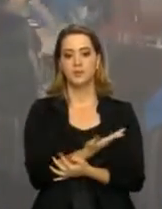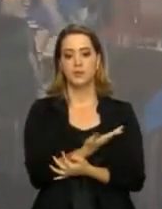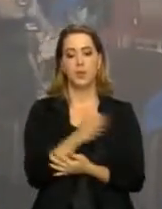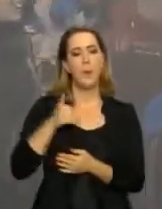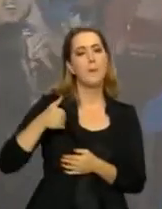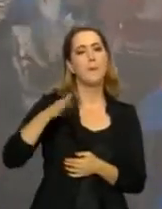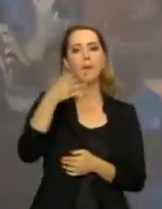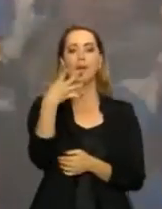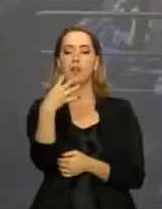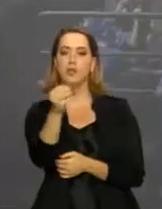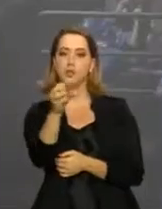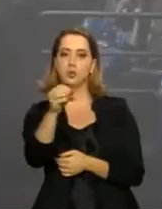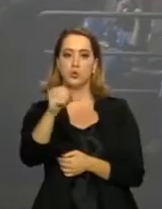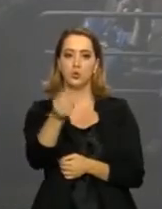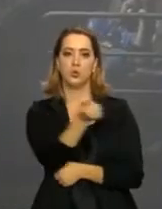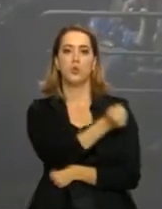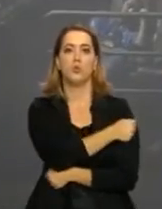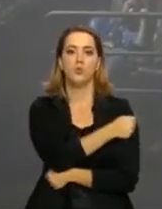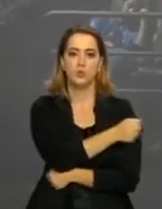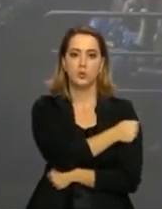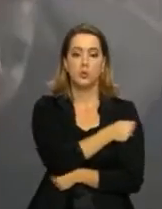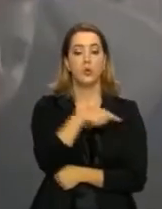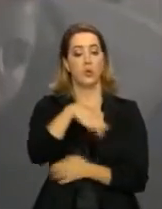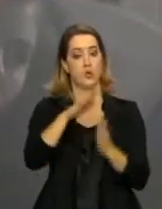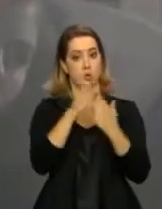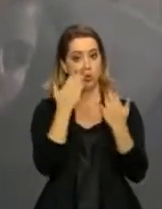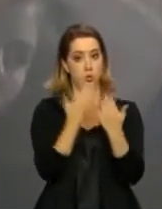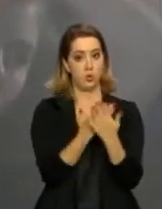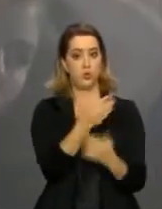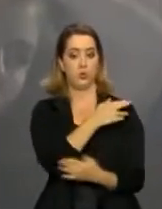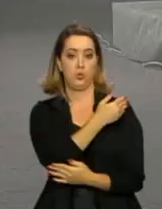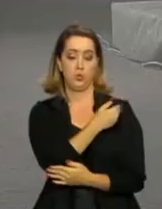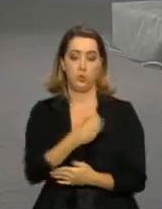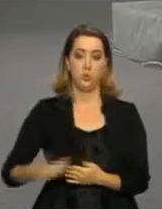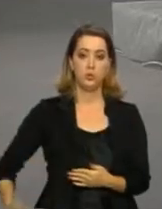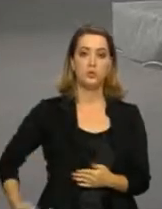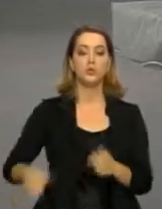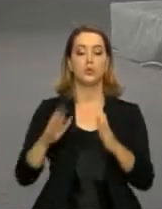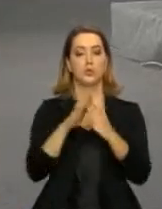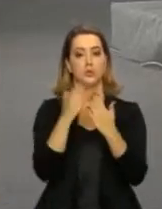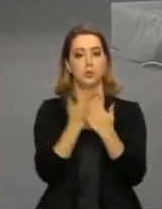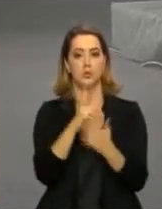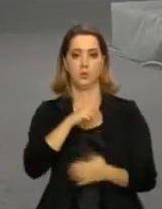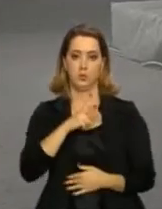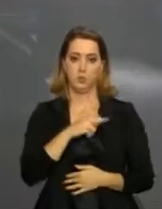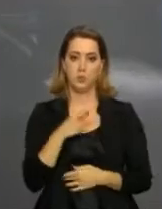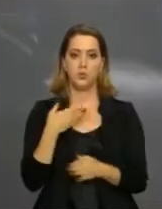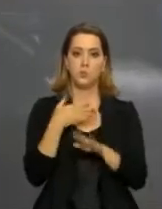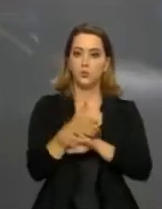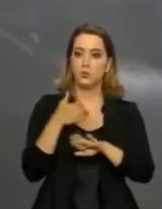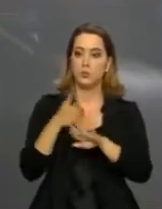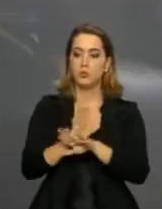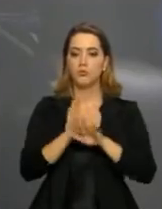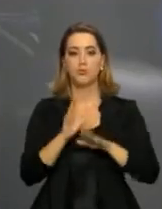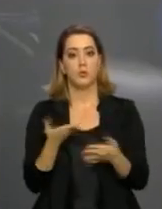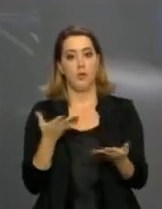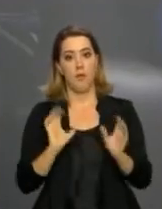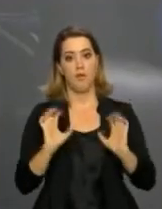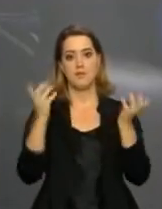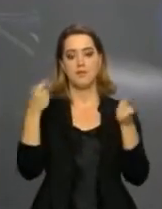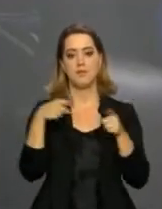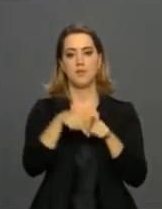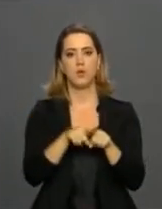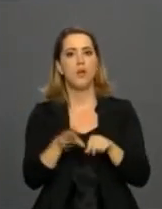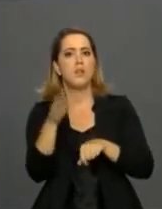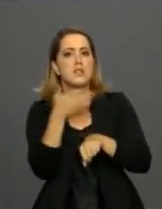Mais de 400 alunos de escolas particulares e públicas participaram do evento, todo mundo querendo